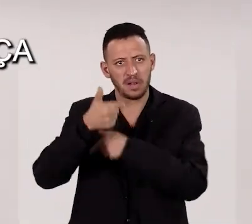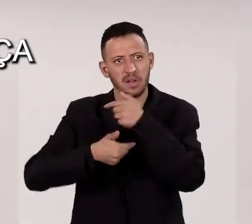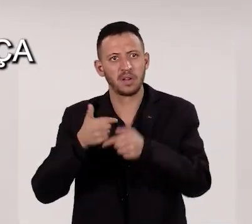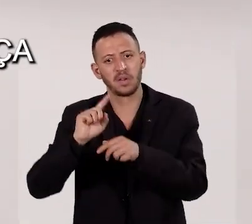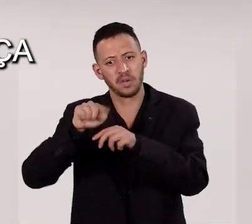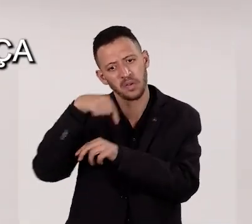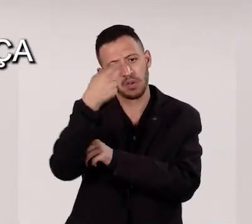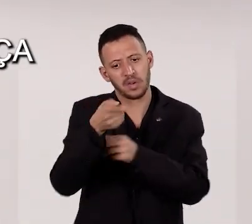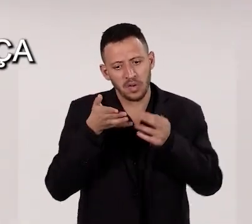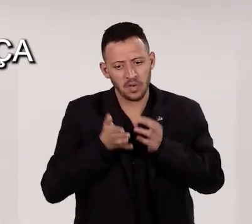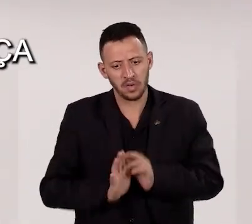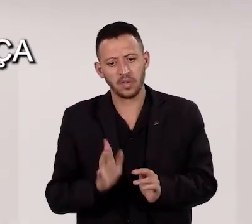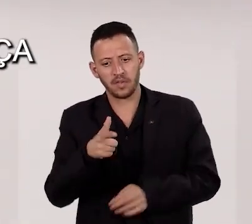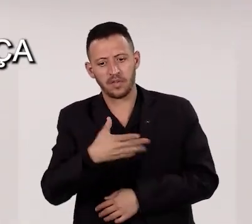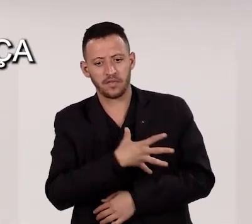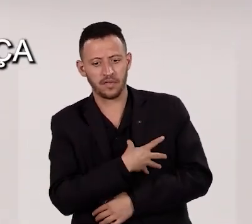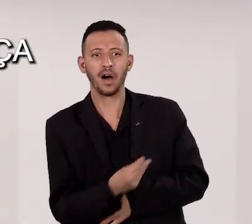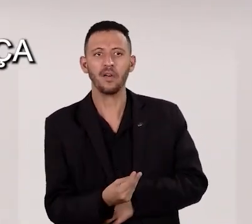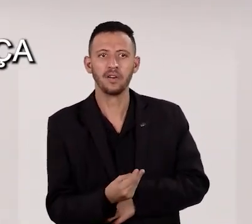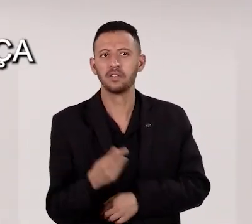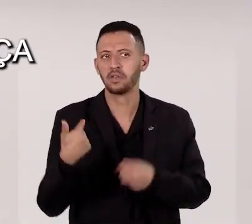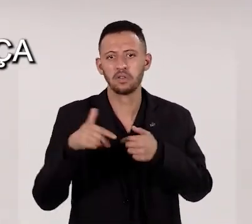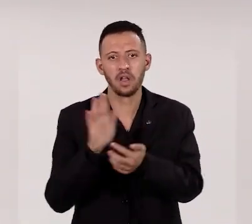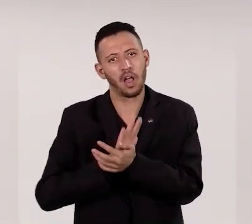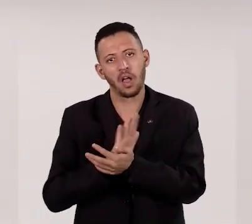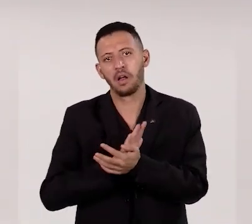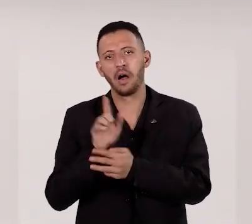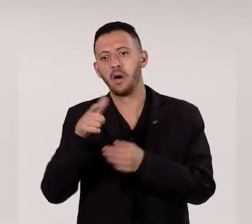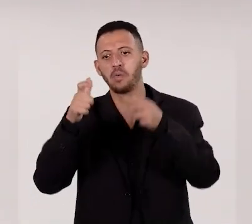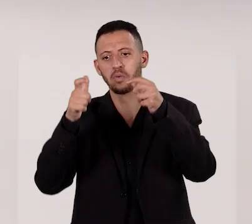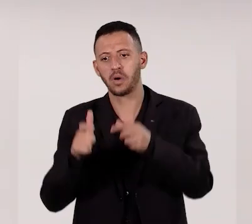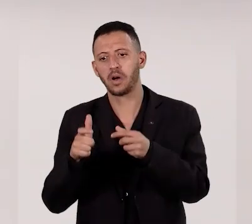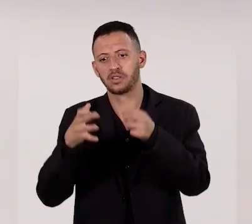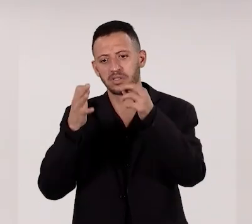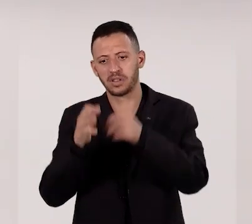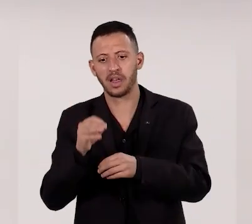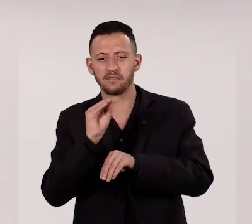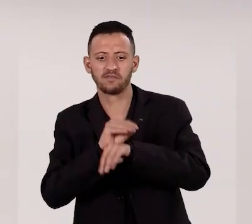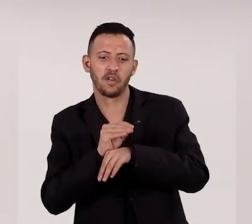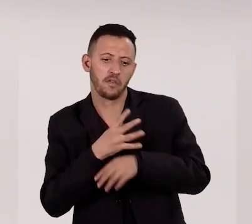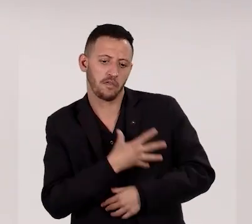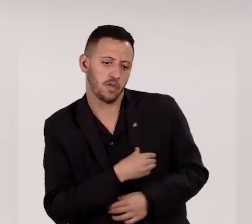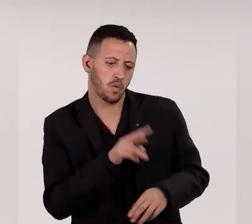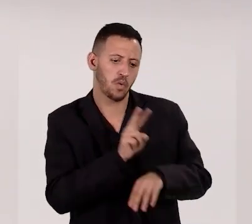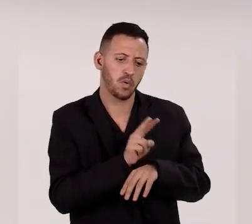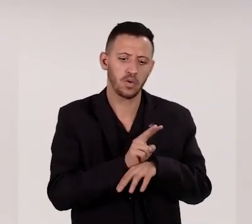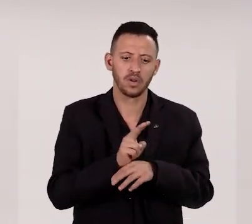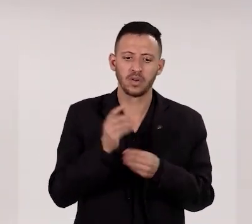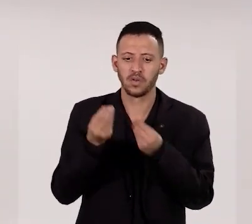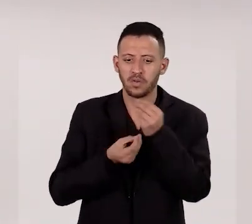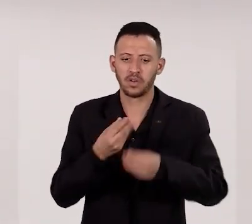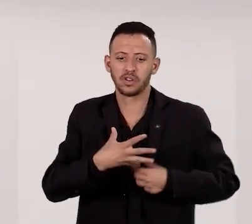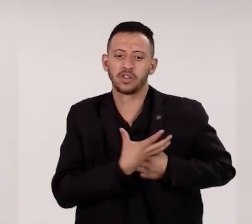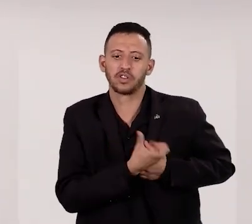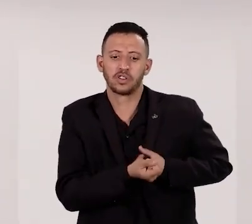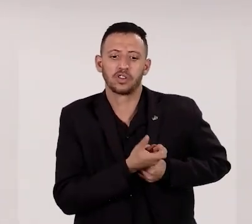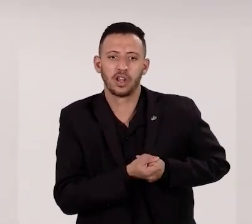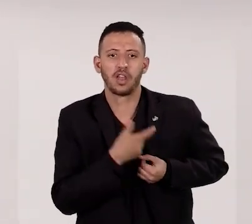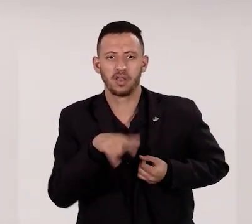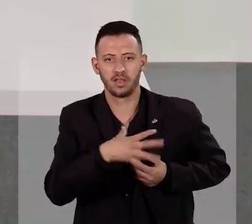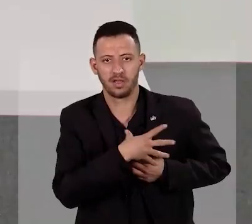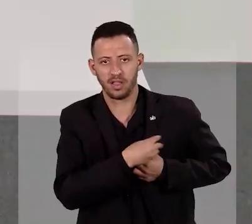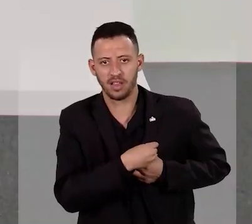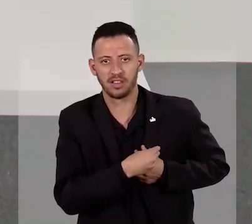voltar ao trabalho após o nascimento de sua criança e não tem um ambiente apropriado para amamentar ou para extrair o seu